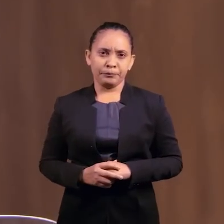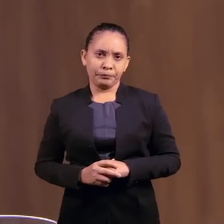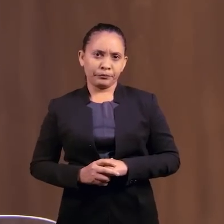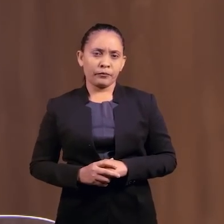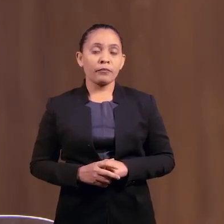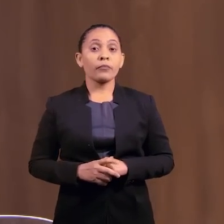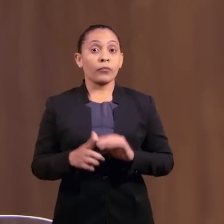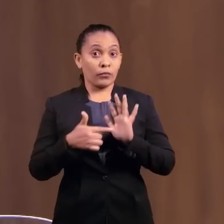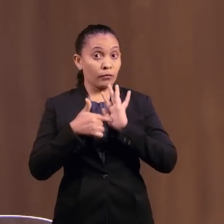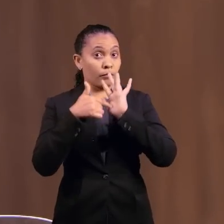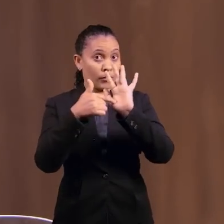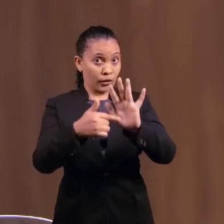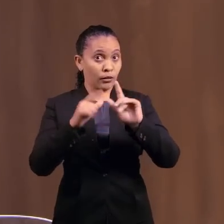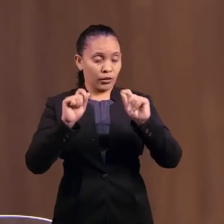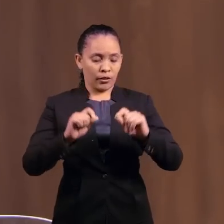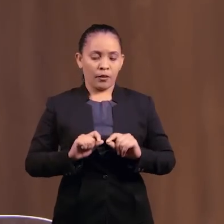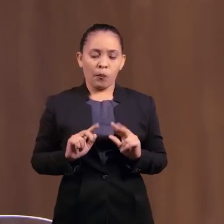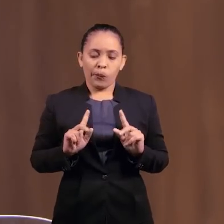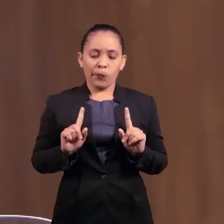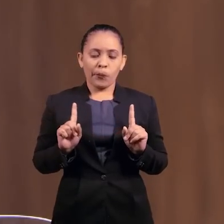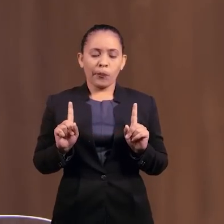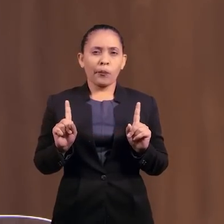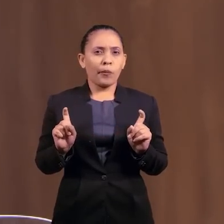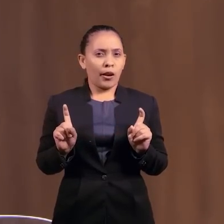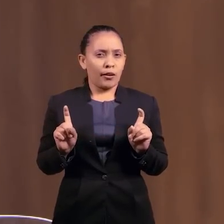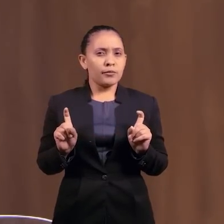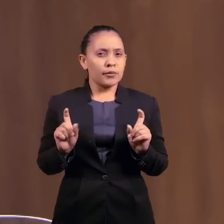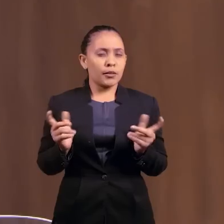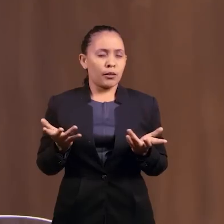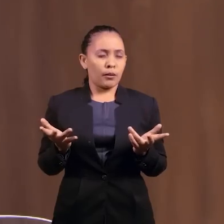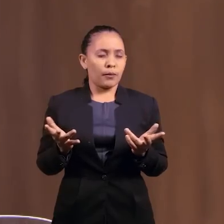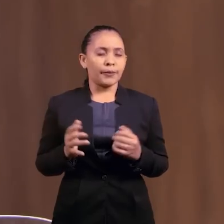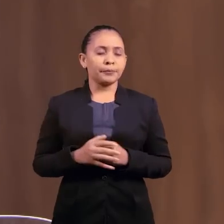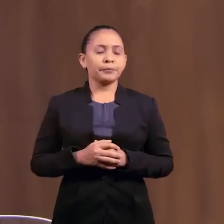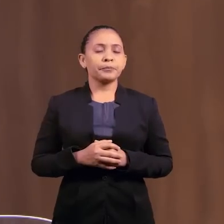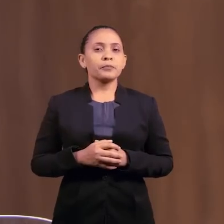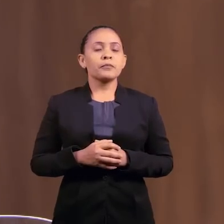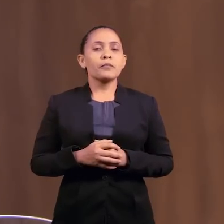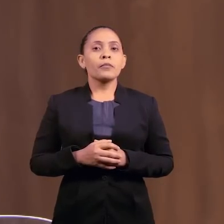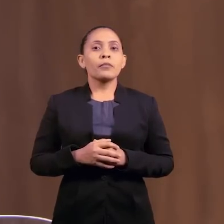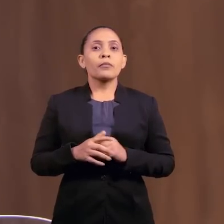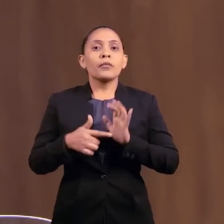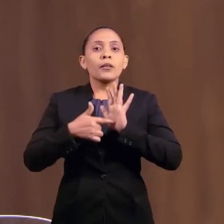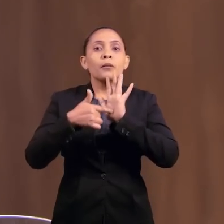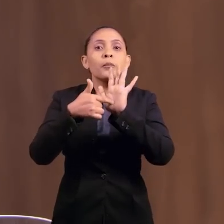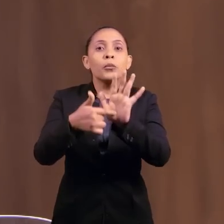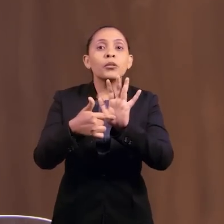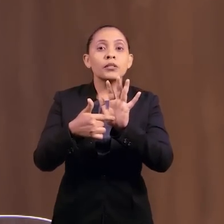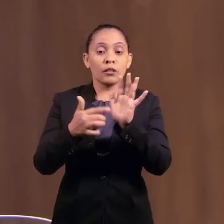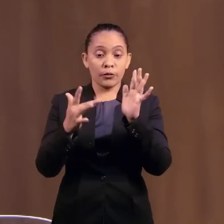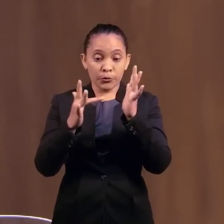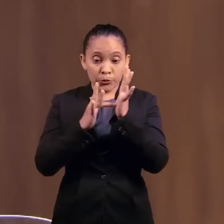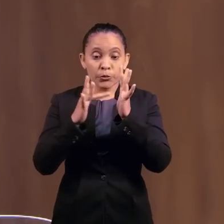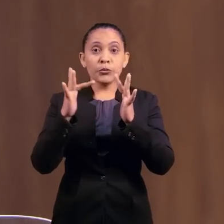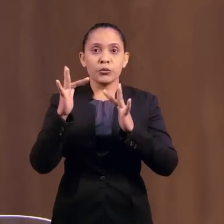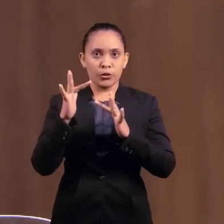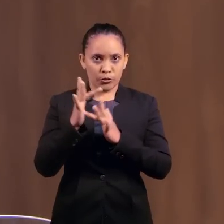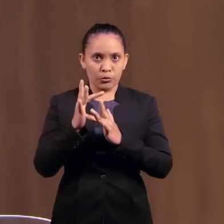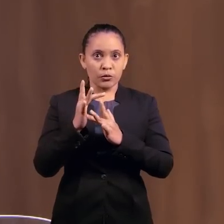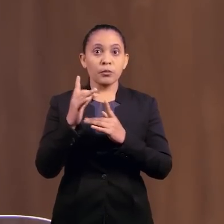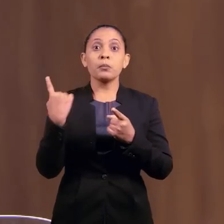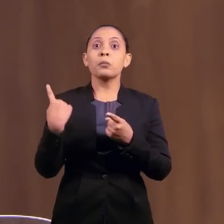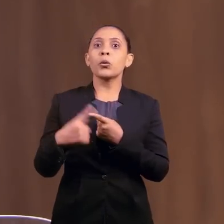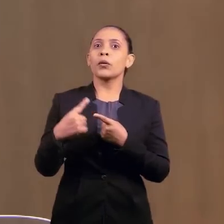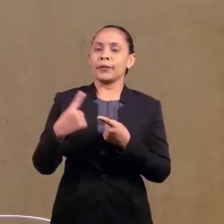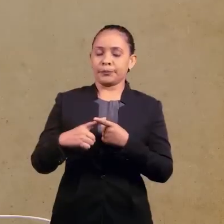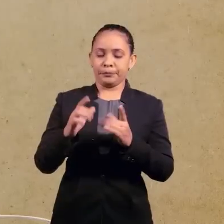de fazer uma ressalva aqui, abrir um parêntese, a respeito da figura de Jesus. Porque a palavra